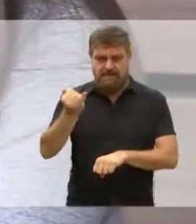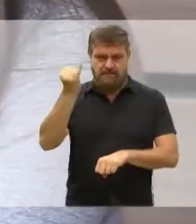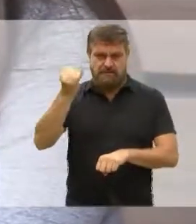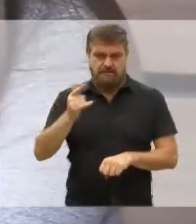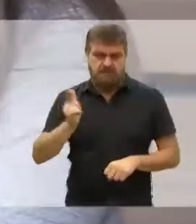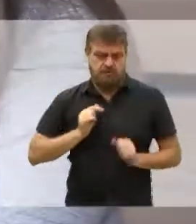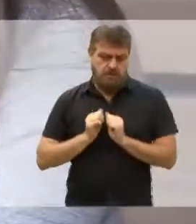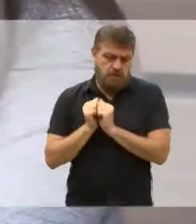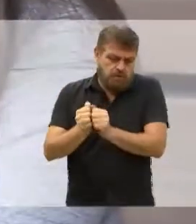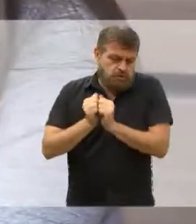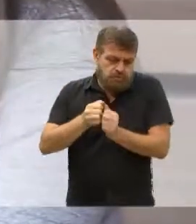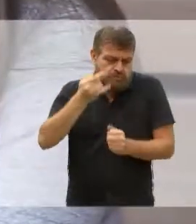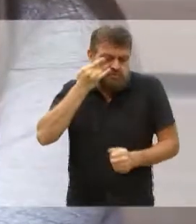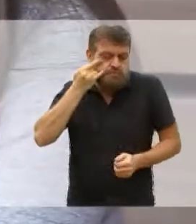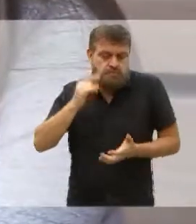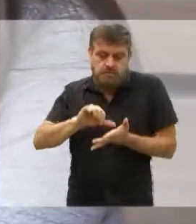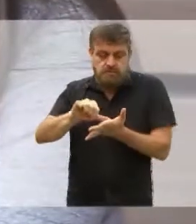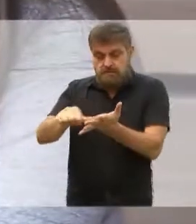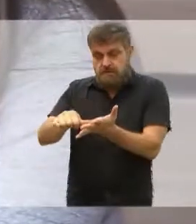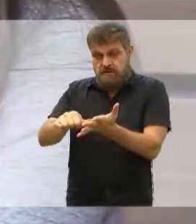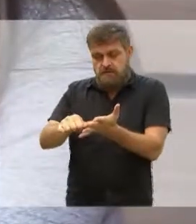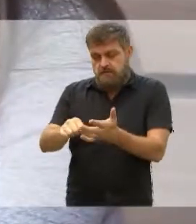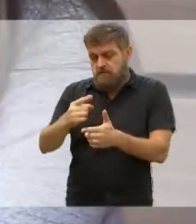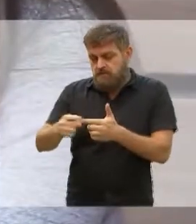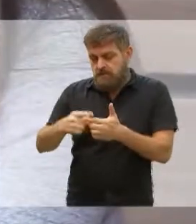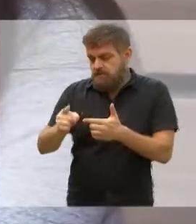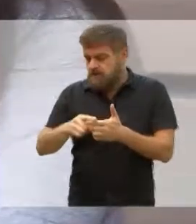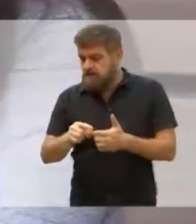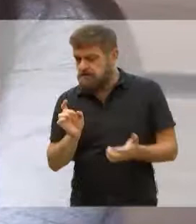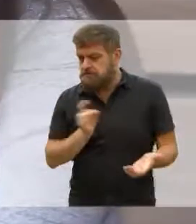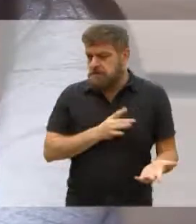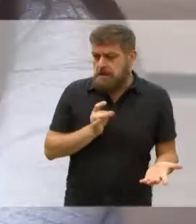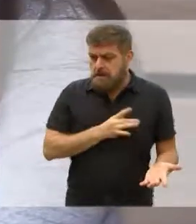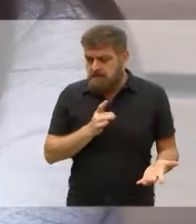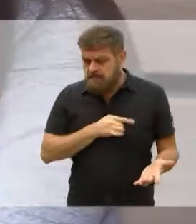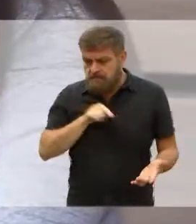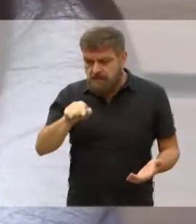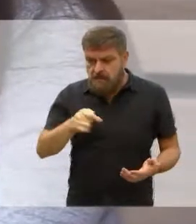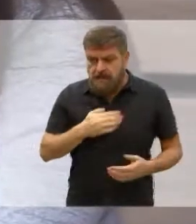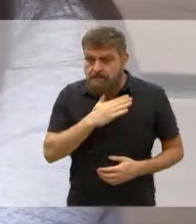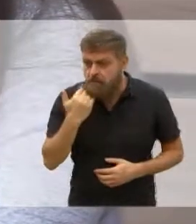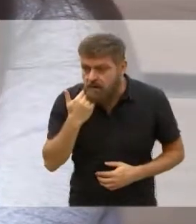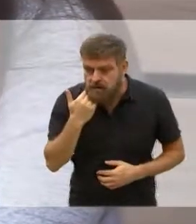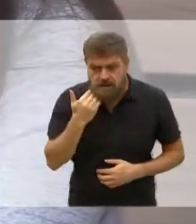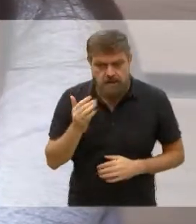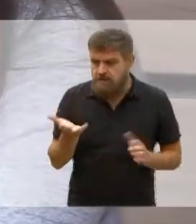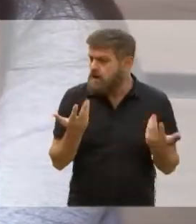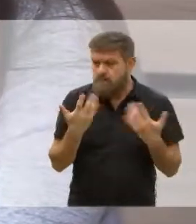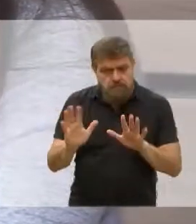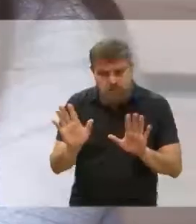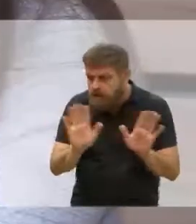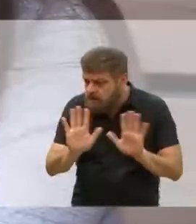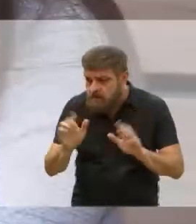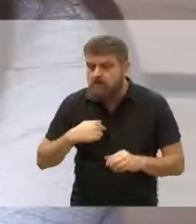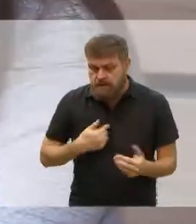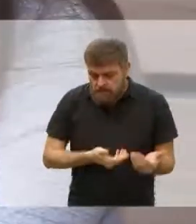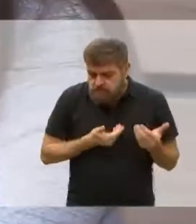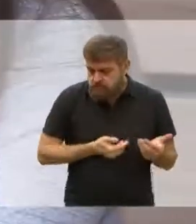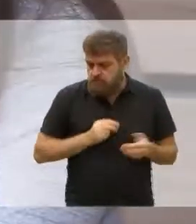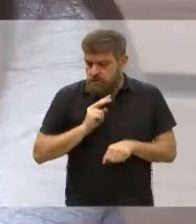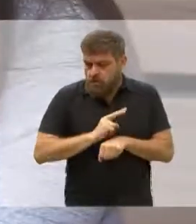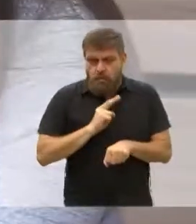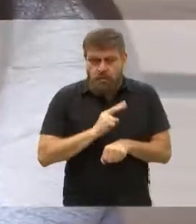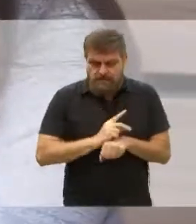A síndrome era o pacote que vinha junto, né? Eu tinha muito medo de perder a Júlia, então a minha